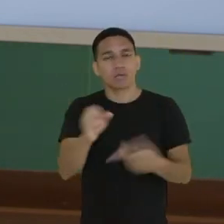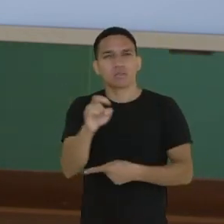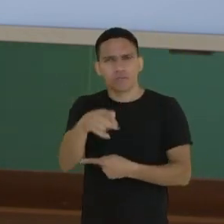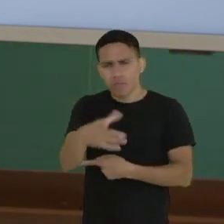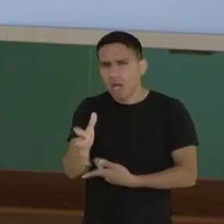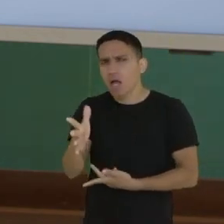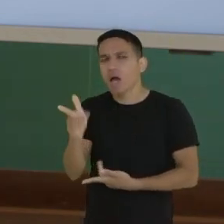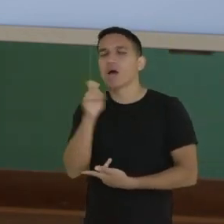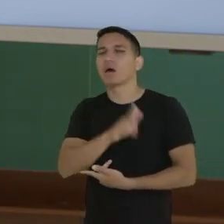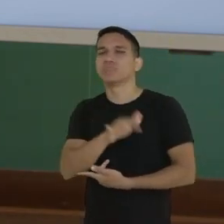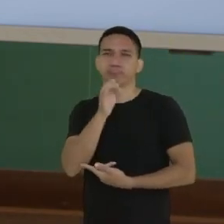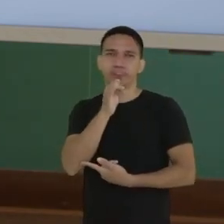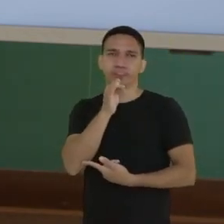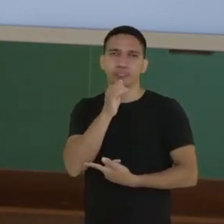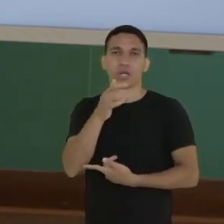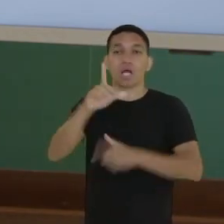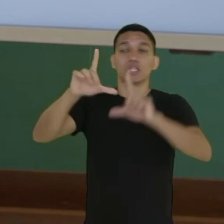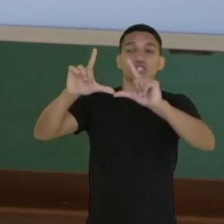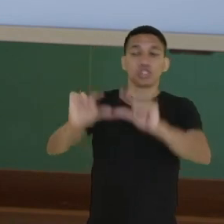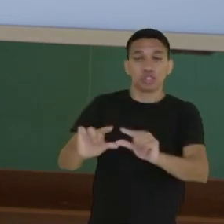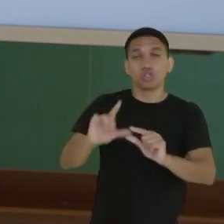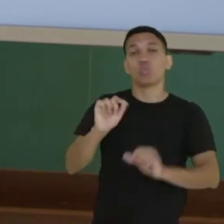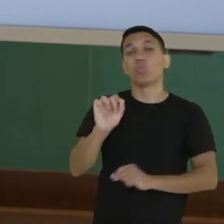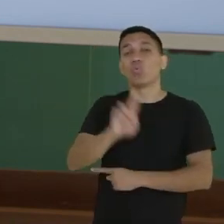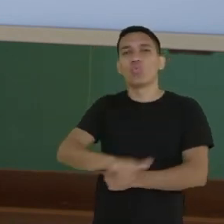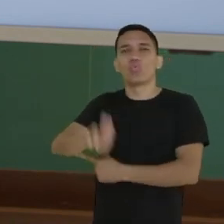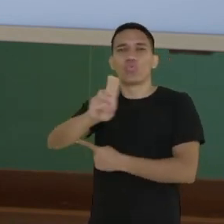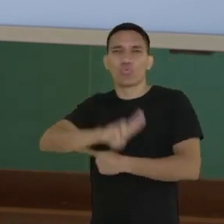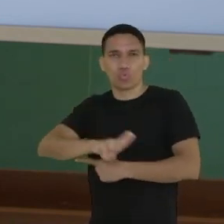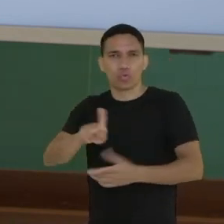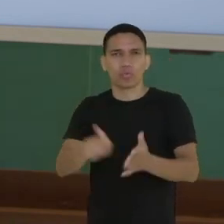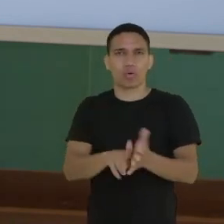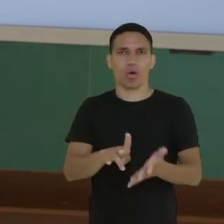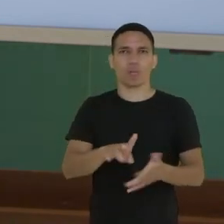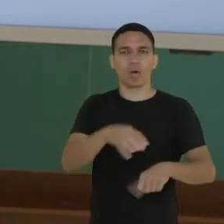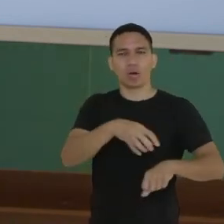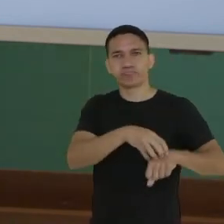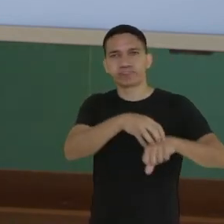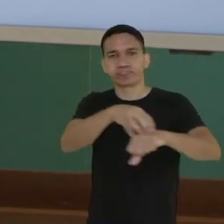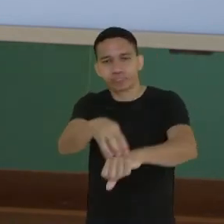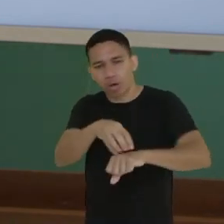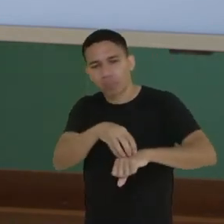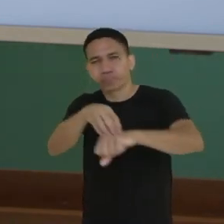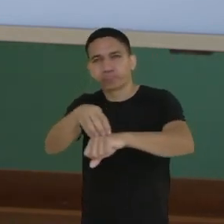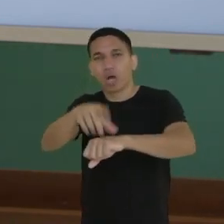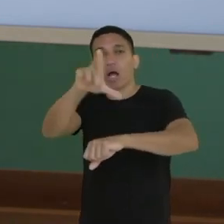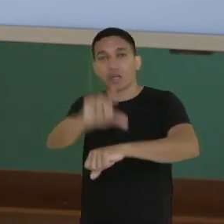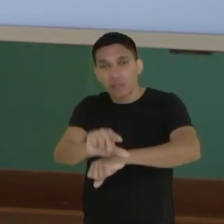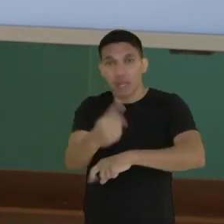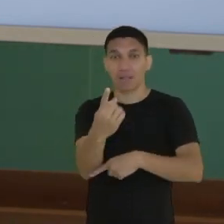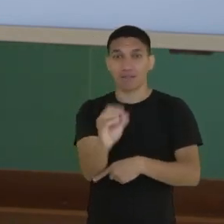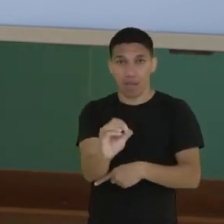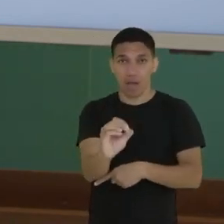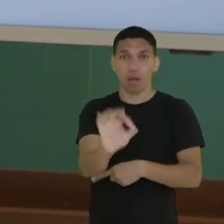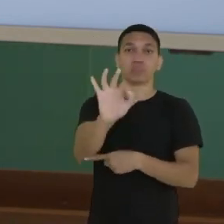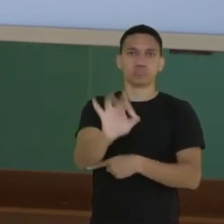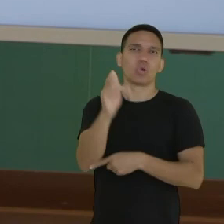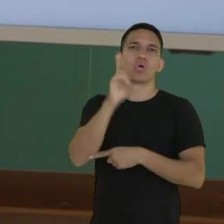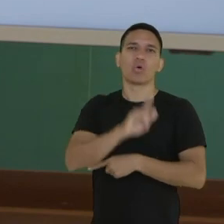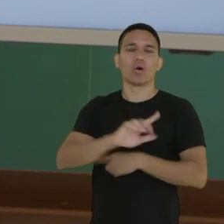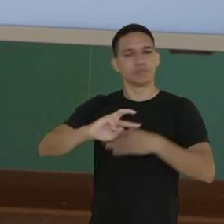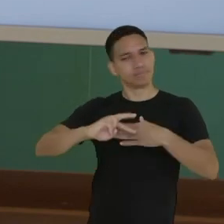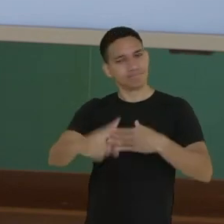exemplo, reduzisse o consumo dos veículos em 10%, isso já daria um impacto